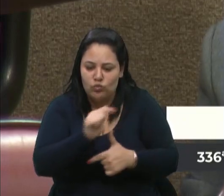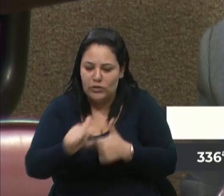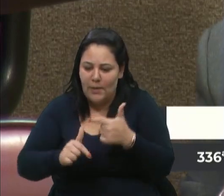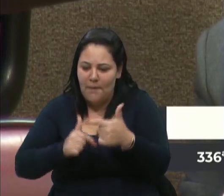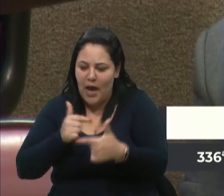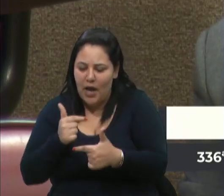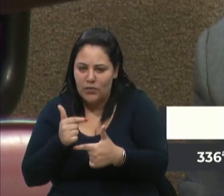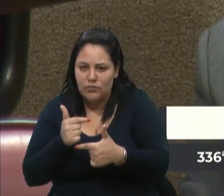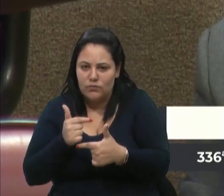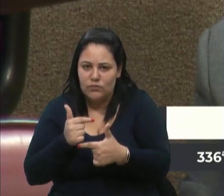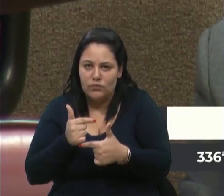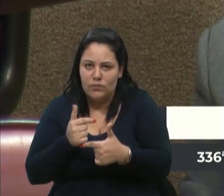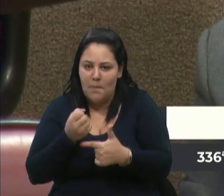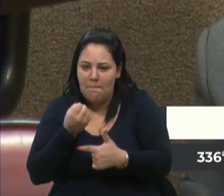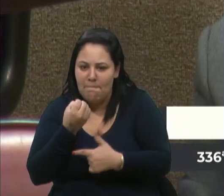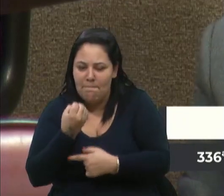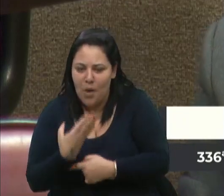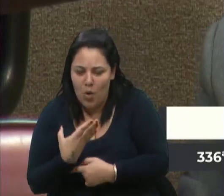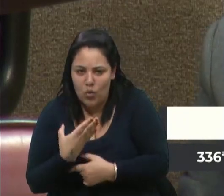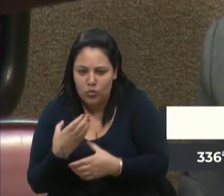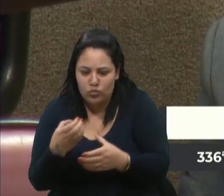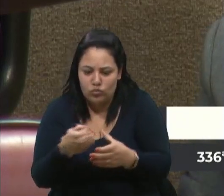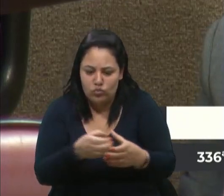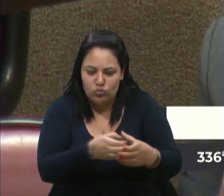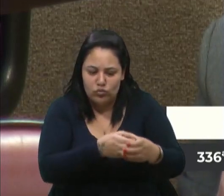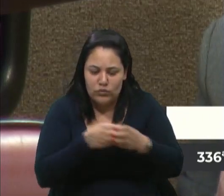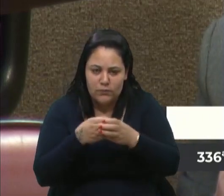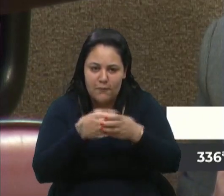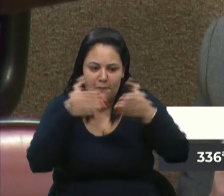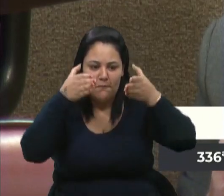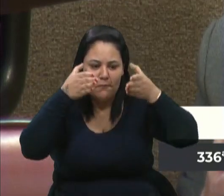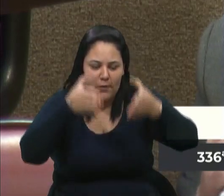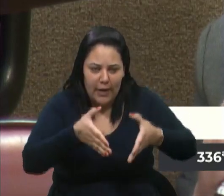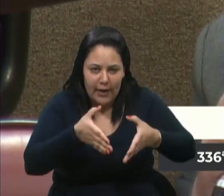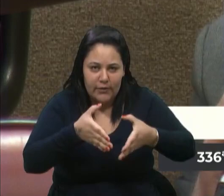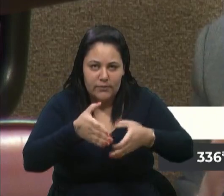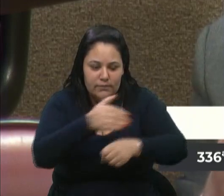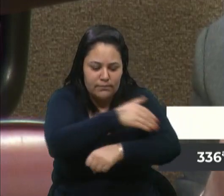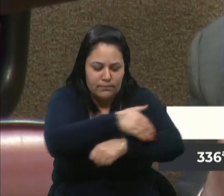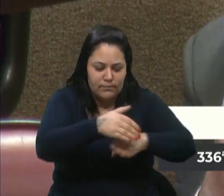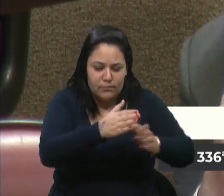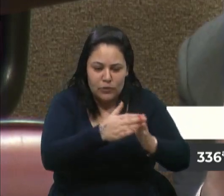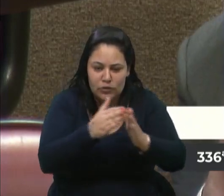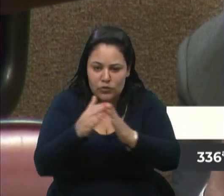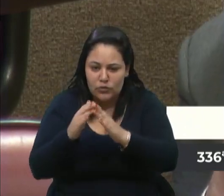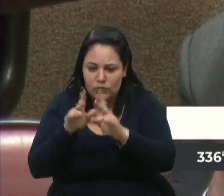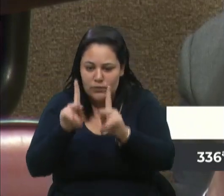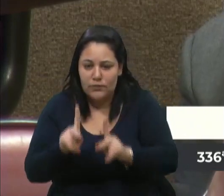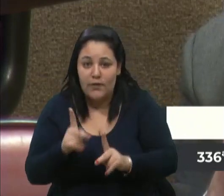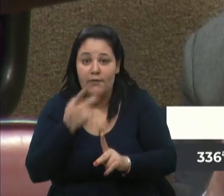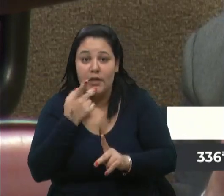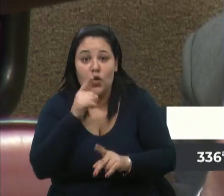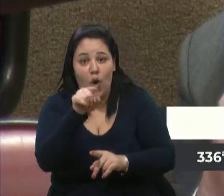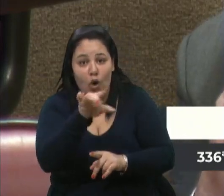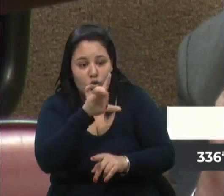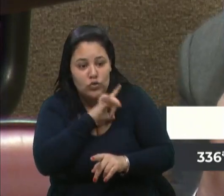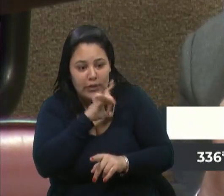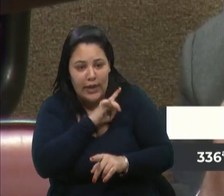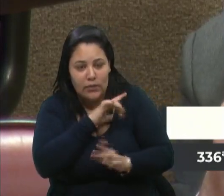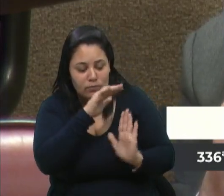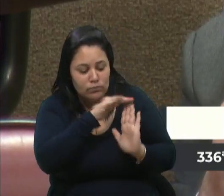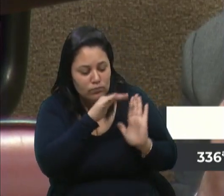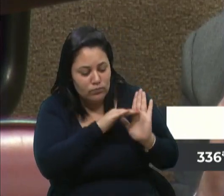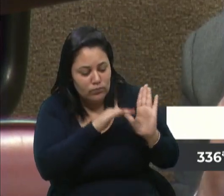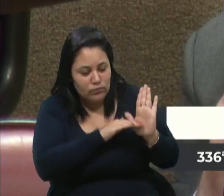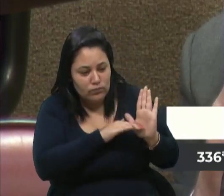de funcionamento de rede, condicionando a esses moradores e dizendo para ele o seguinte: tu vai ter uma diretriz, nós vamos te